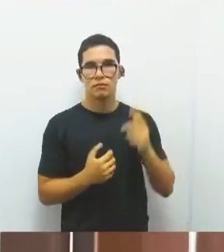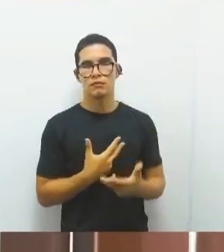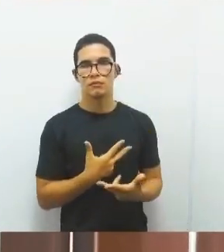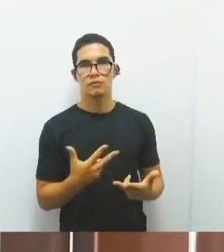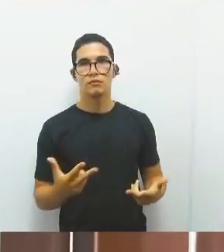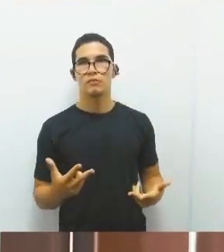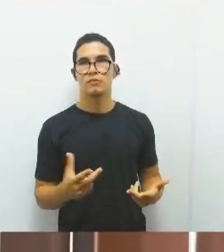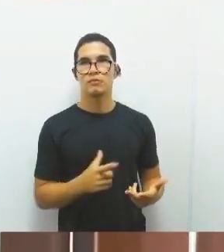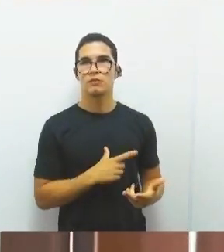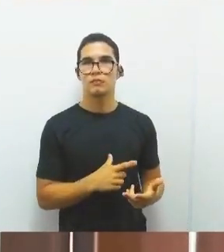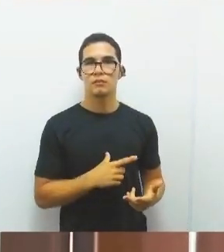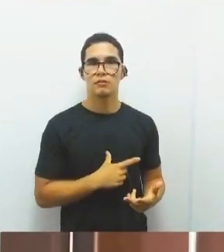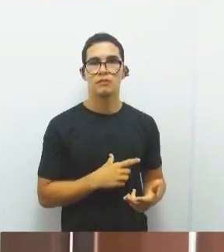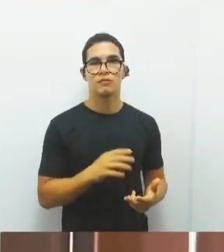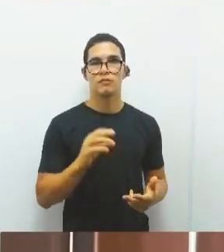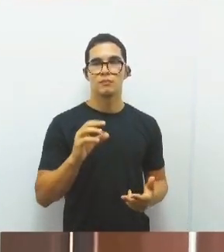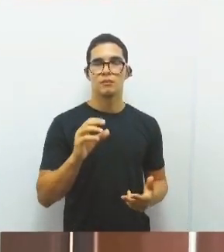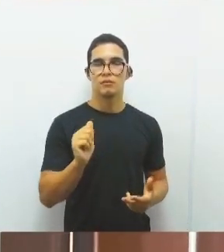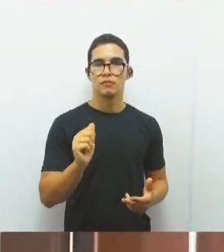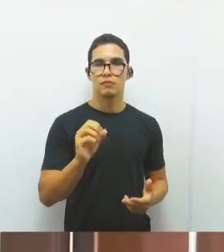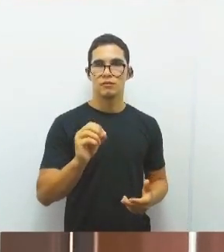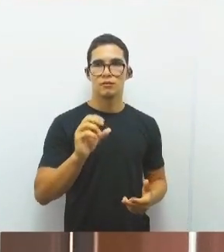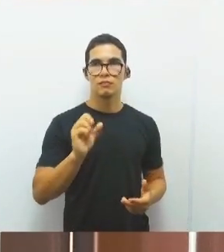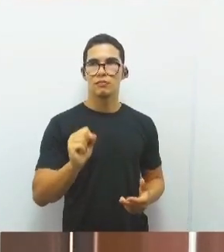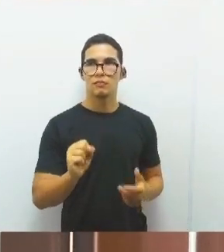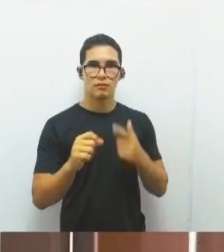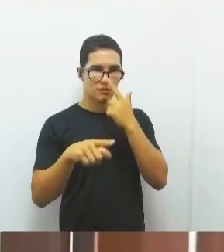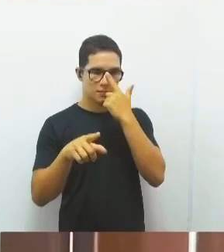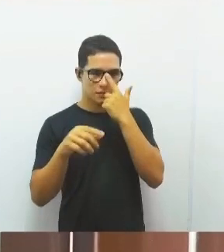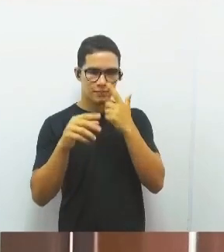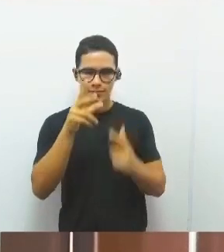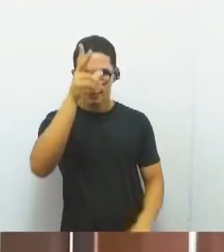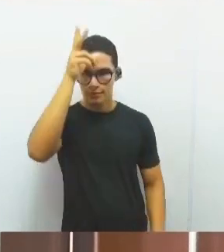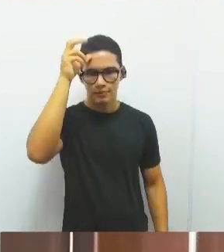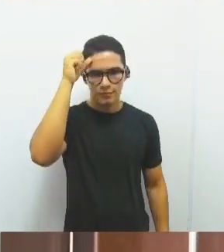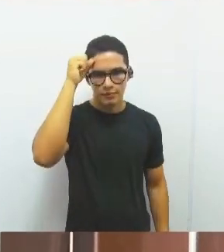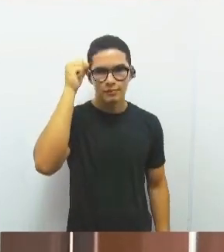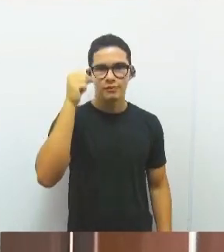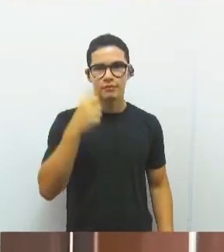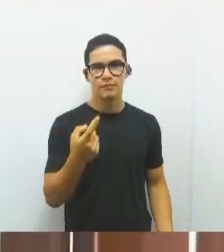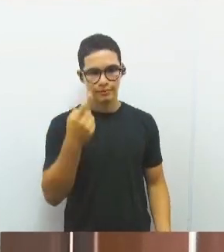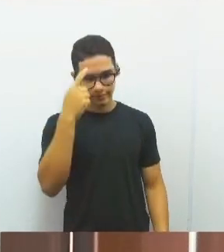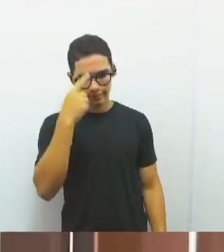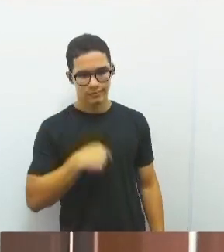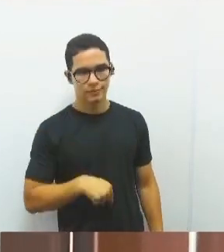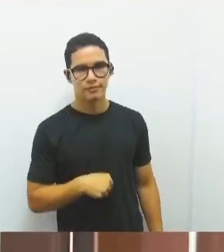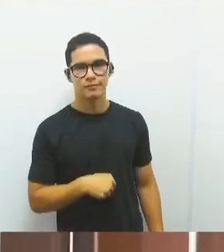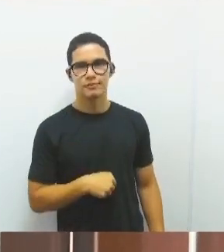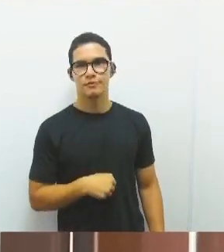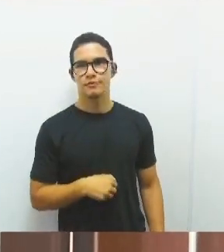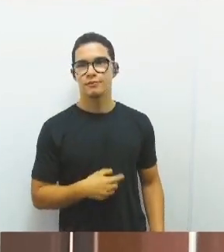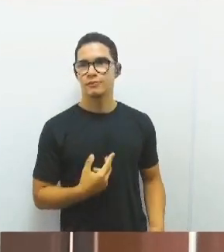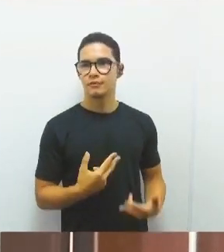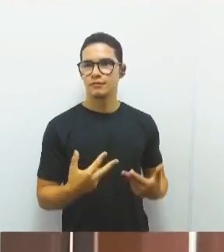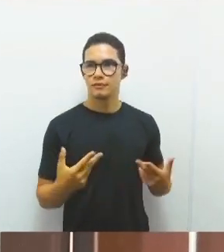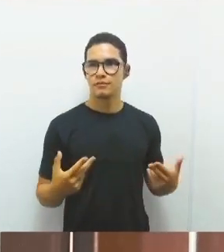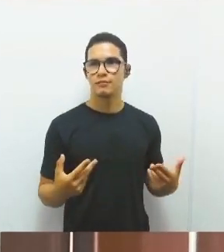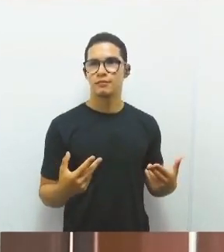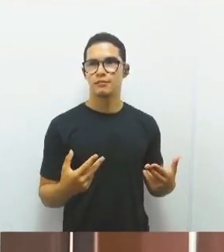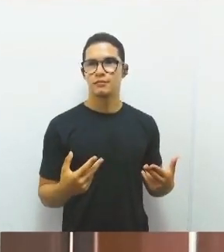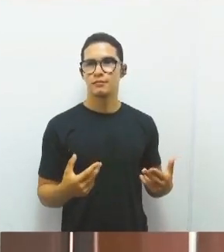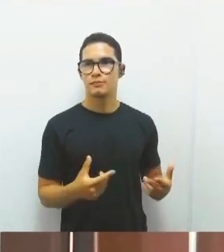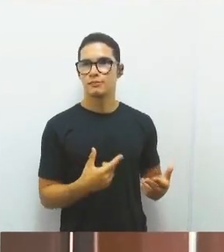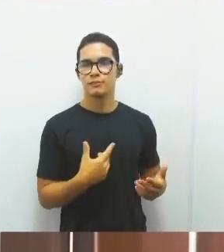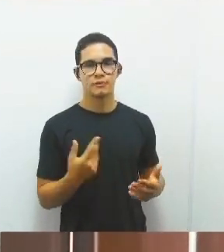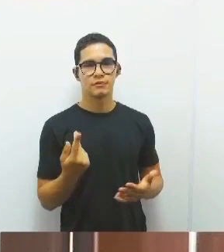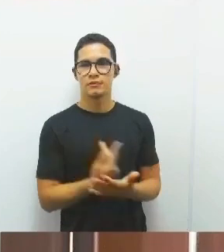dinheiro paraa os se a os não está pagando o culpado é prefeitura o culpado é realmente a procuradoria do município que